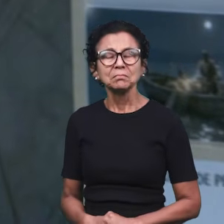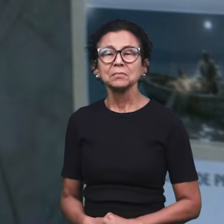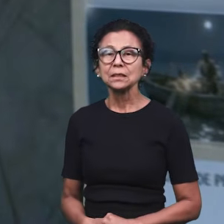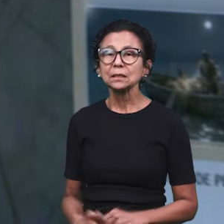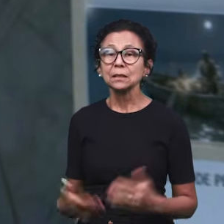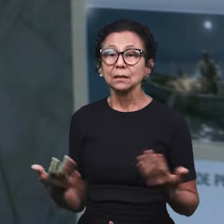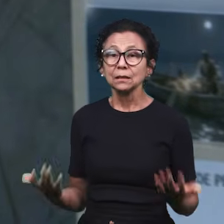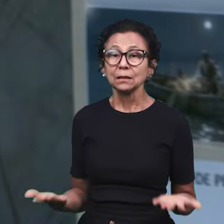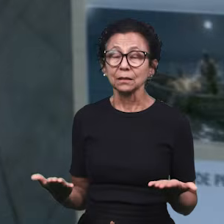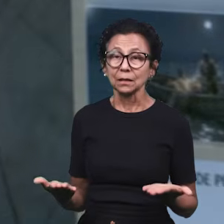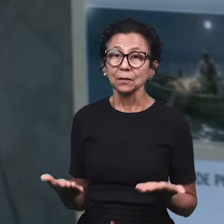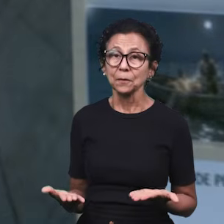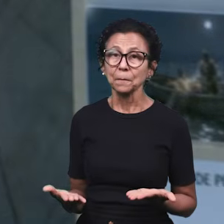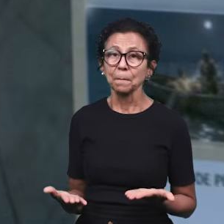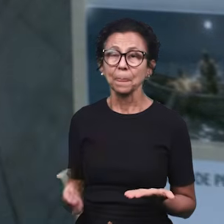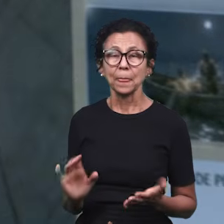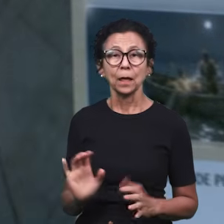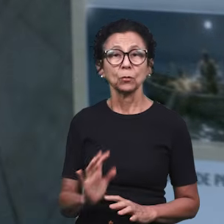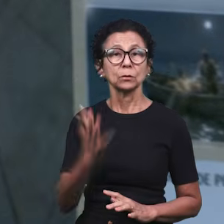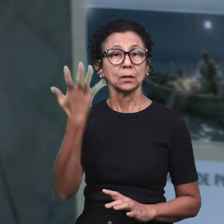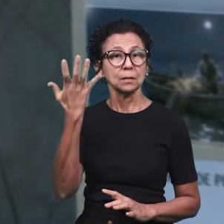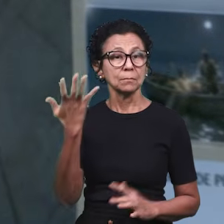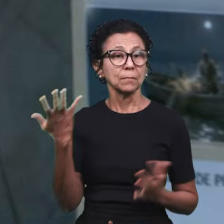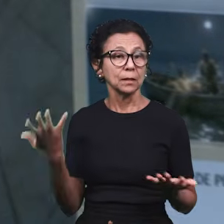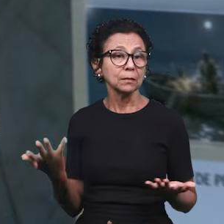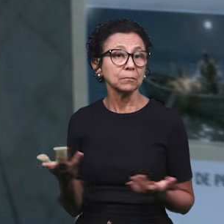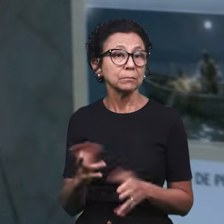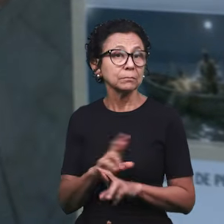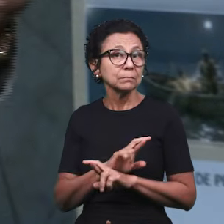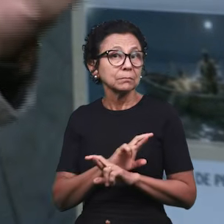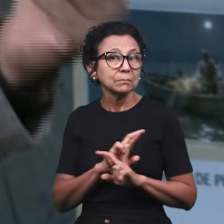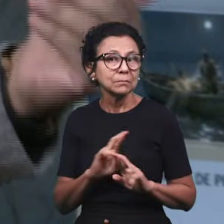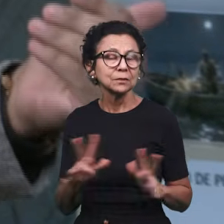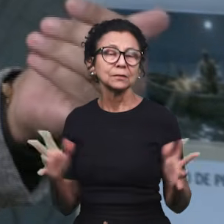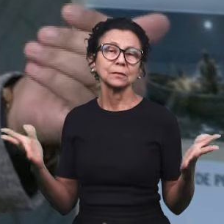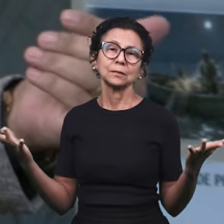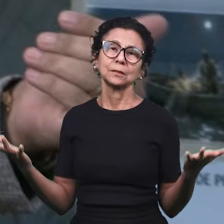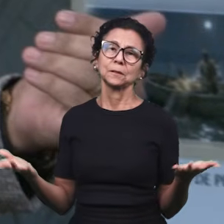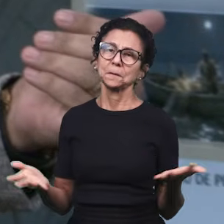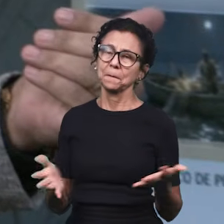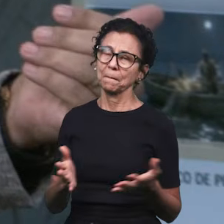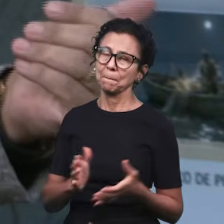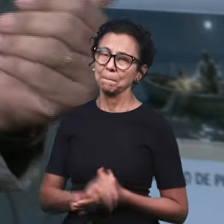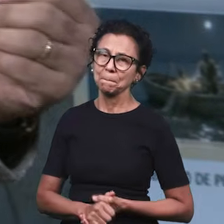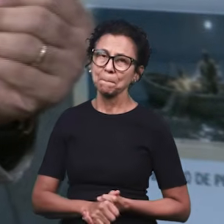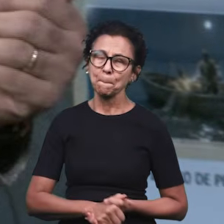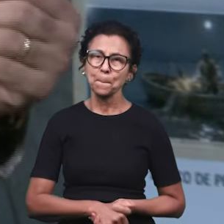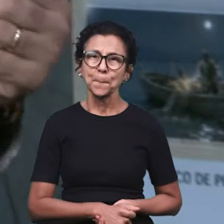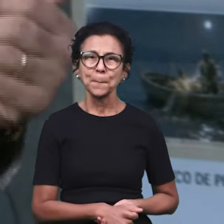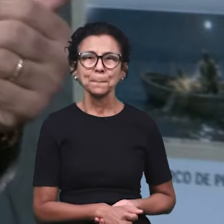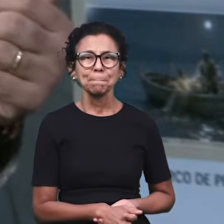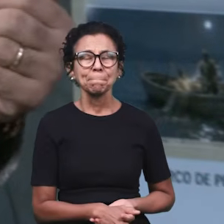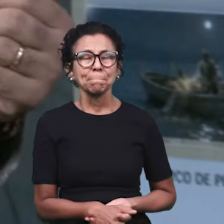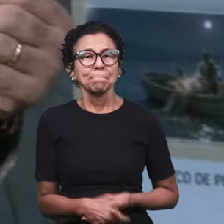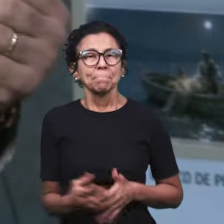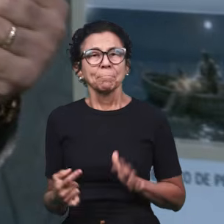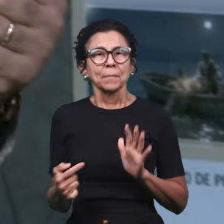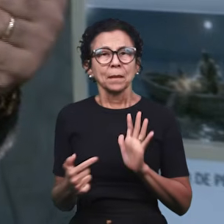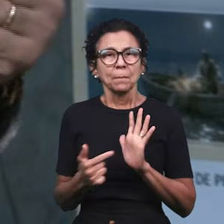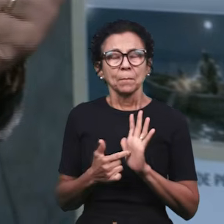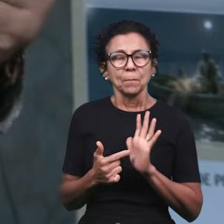excepcional, Lucas é o único que vai dar. Nós vimos como foi o chamado dos